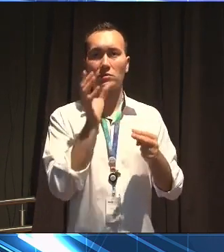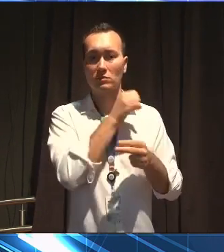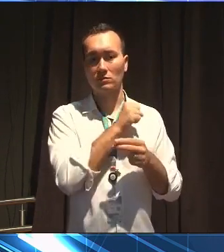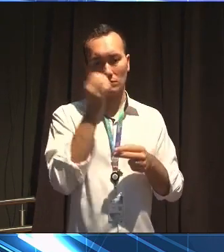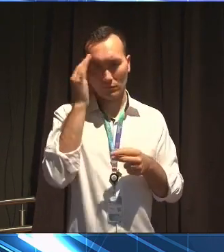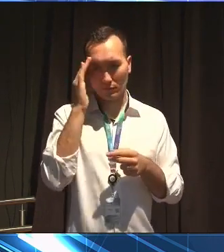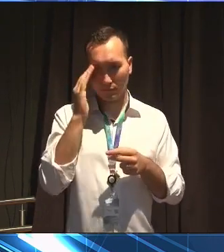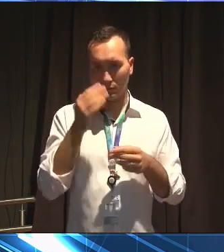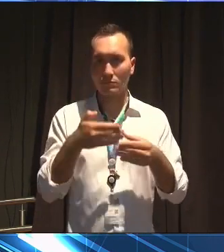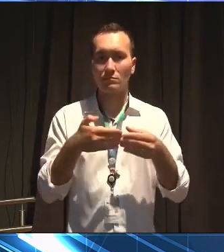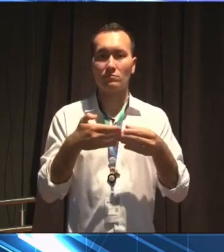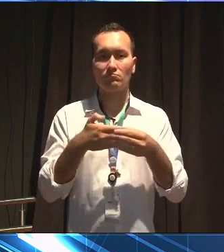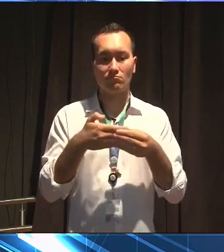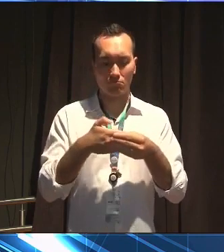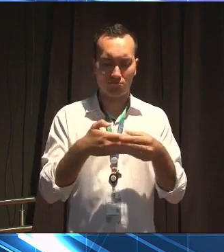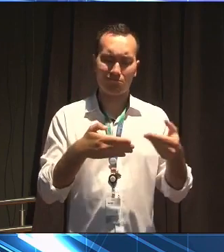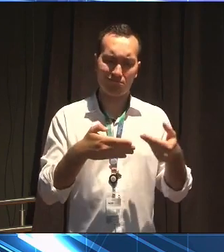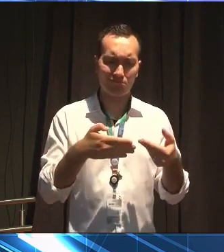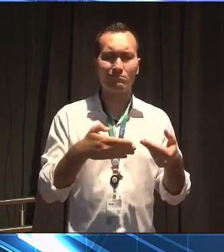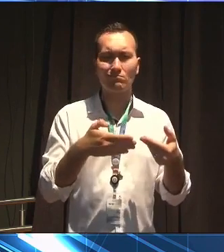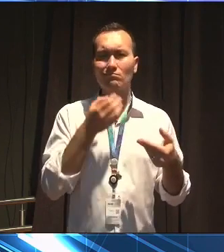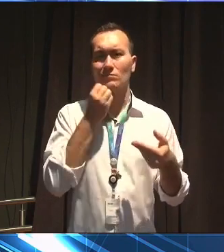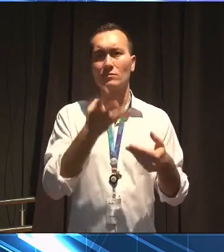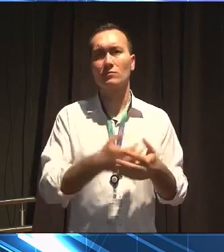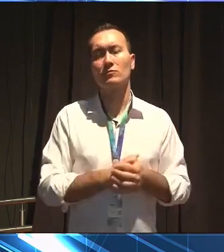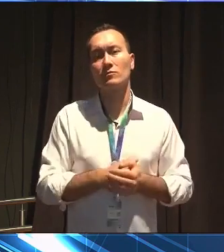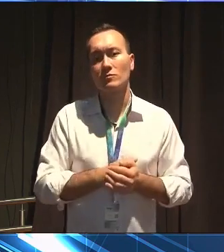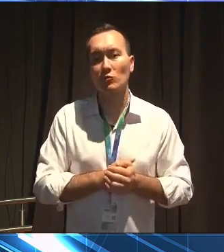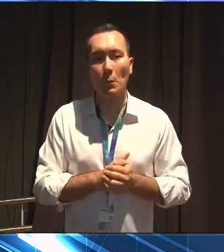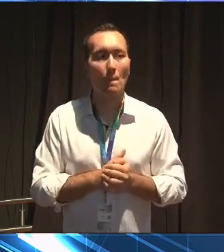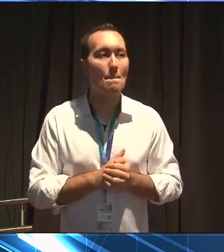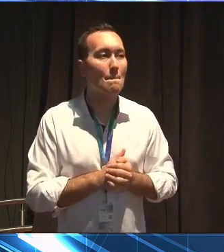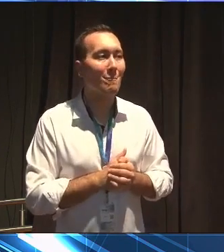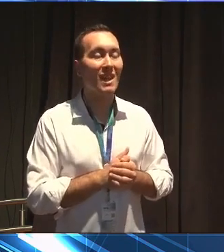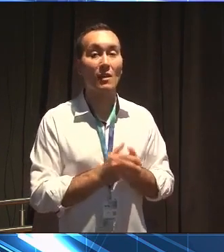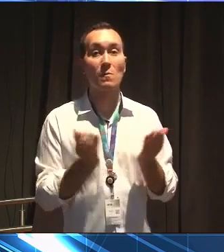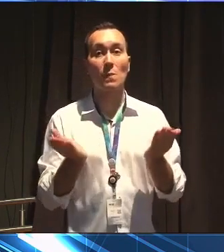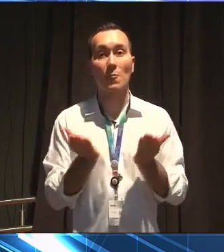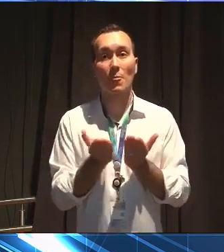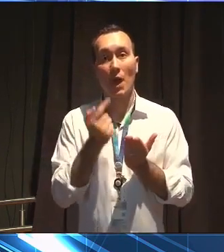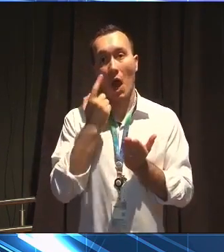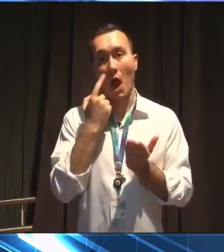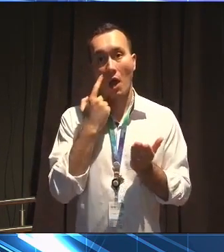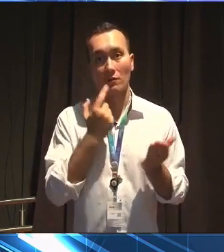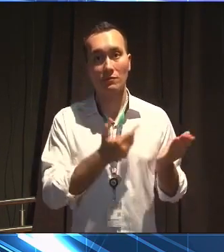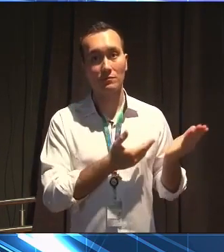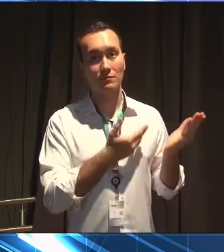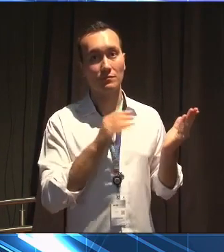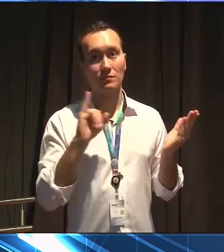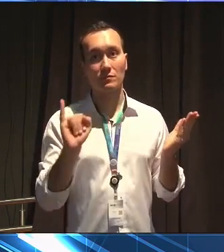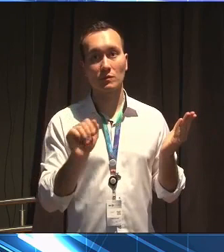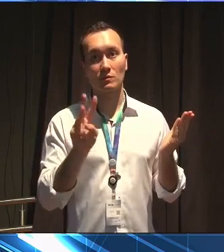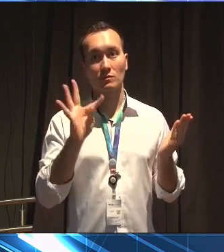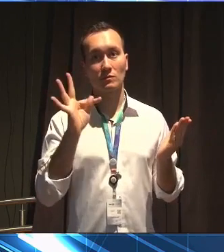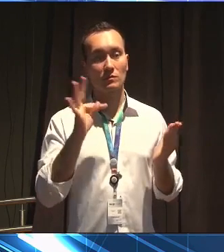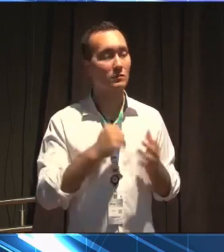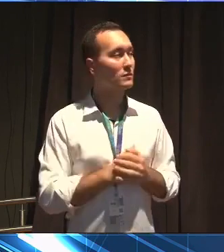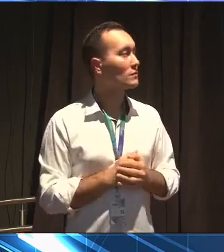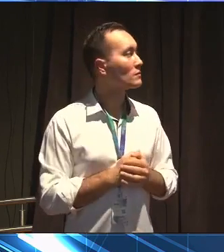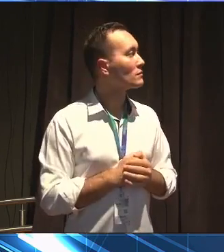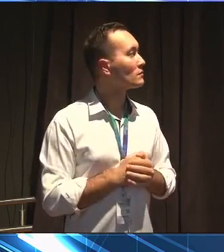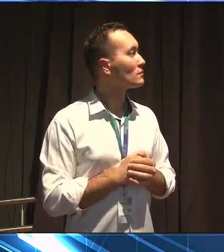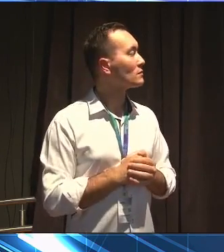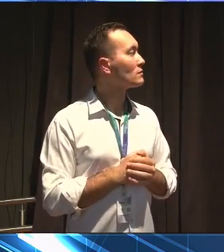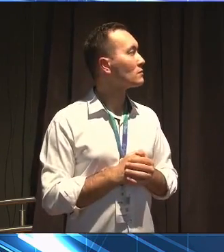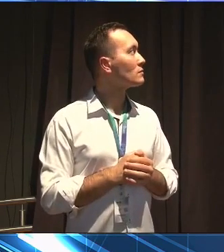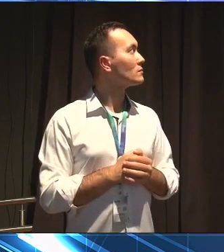cookie é esse cenário simples. Agora vamos falar um pouquinho mais e olhar para o JWT. O que que acontece